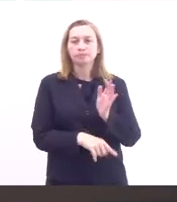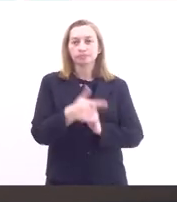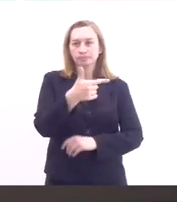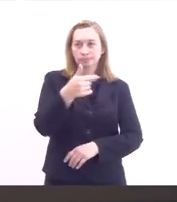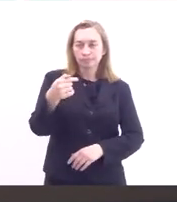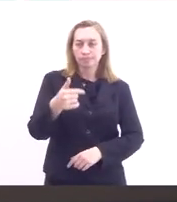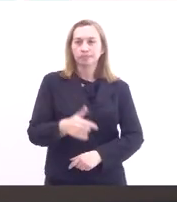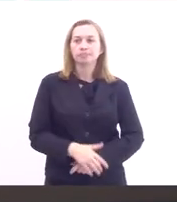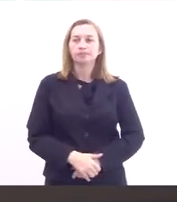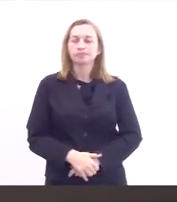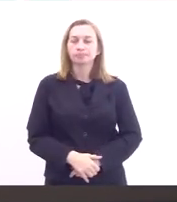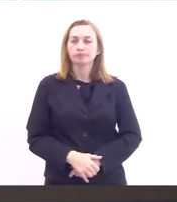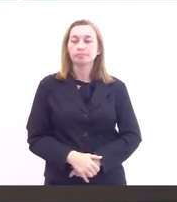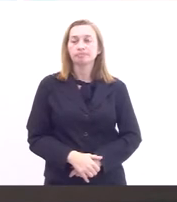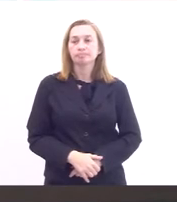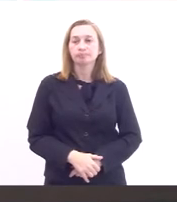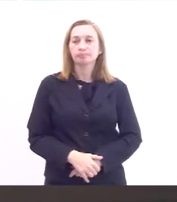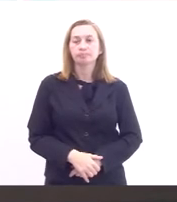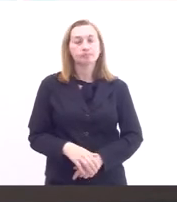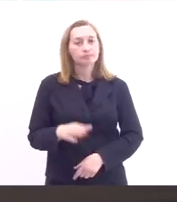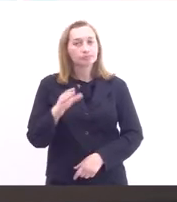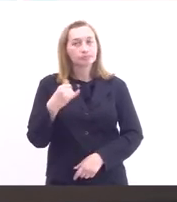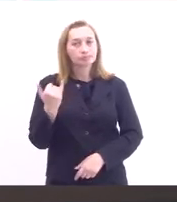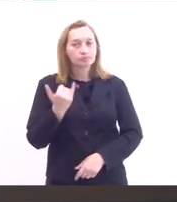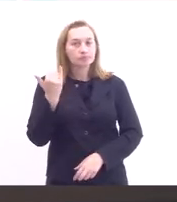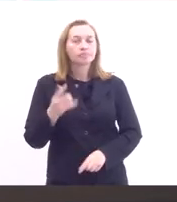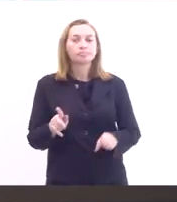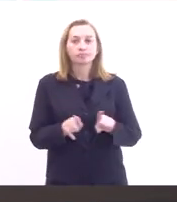17. Seria interessante também